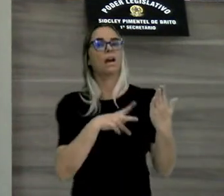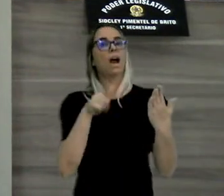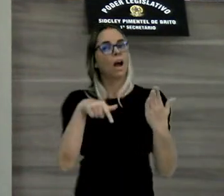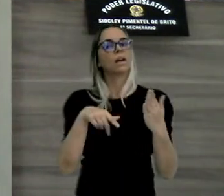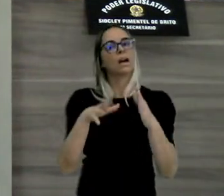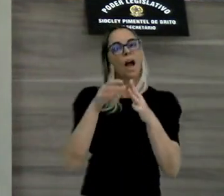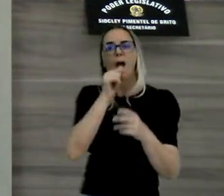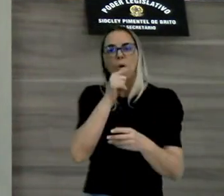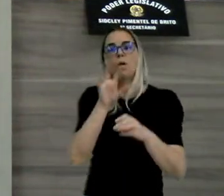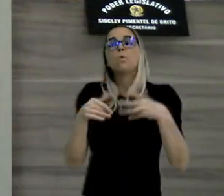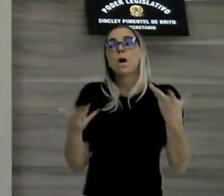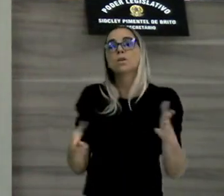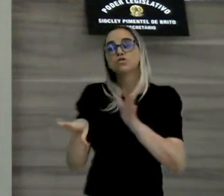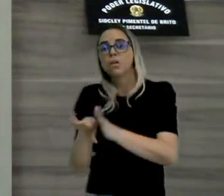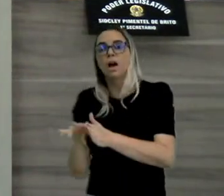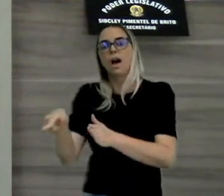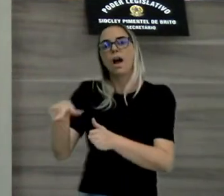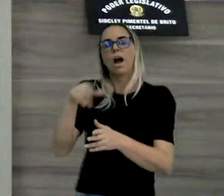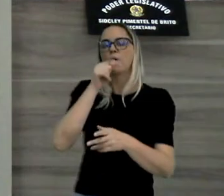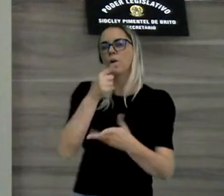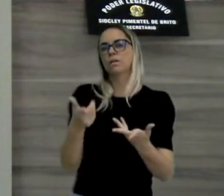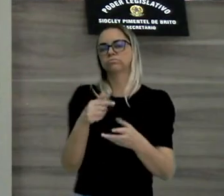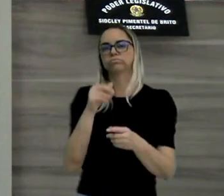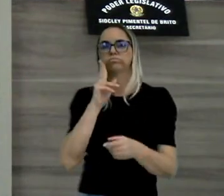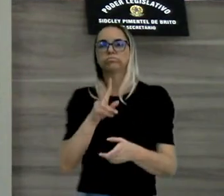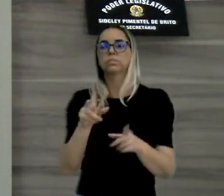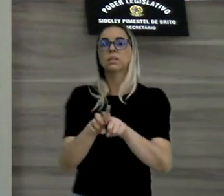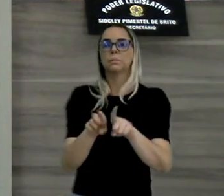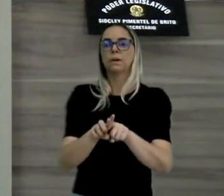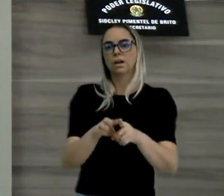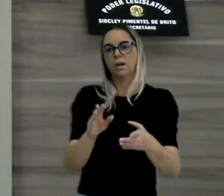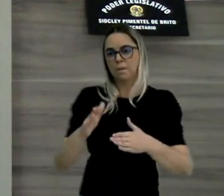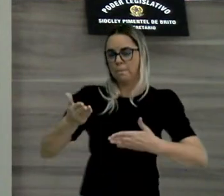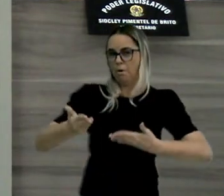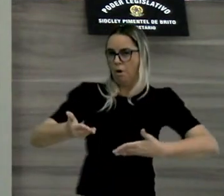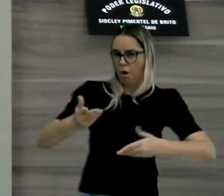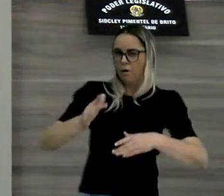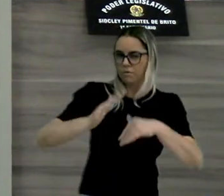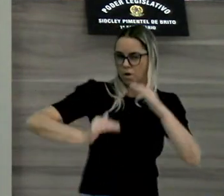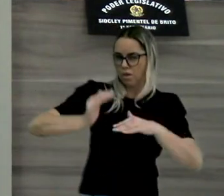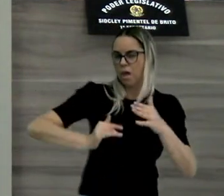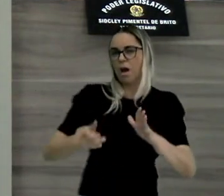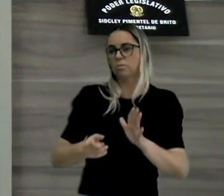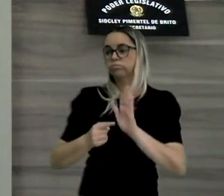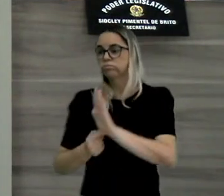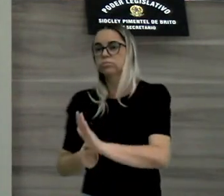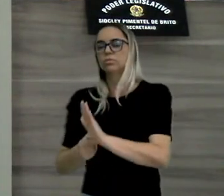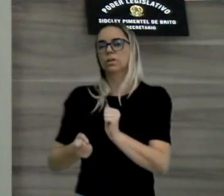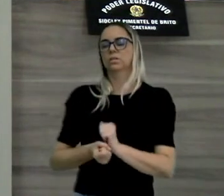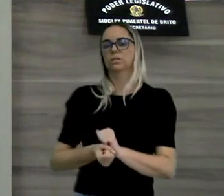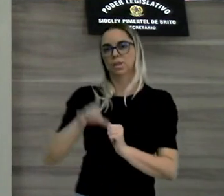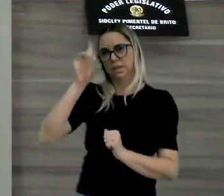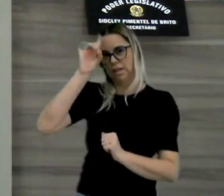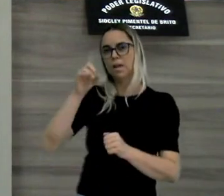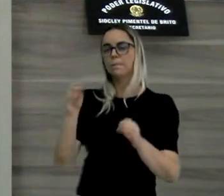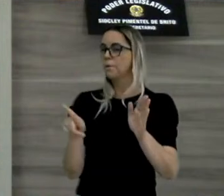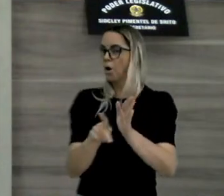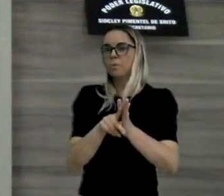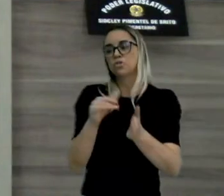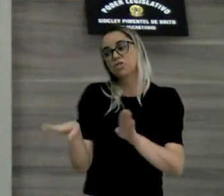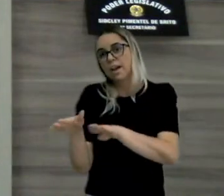Vila do Espírito Santo e deixe funcionários de prontidão para acompanhar a rede adutora de água da referida Vila nos dias de